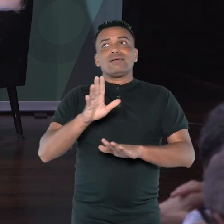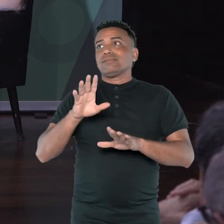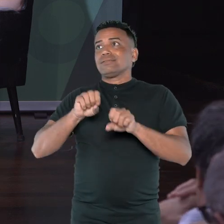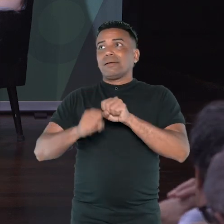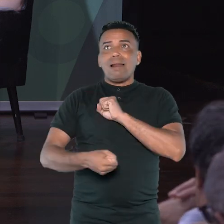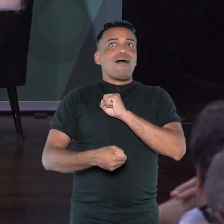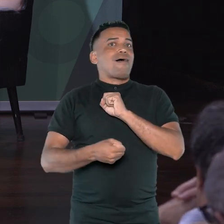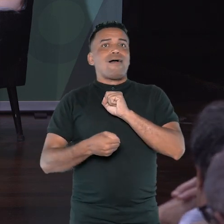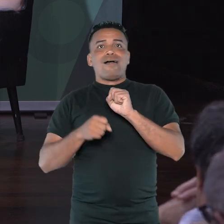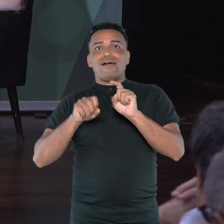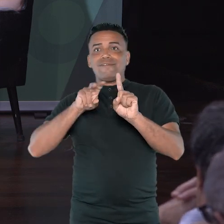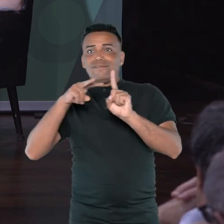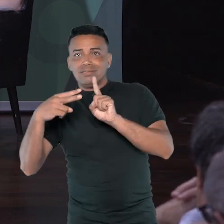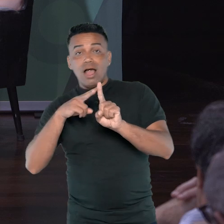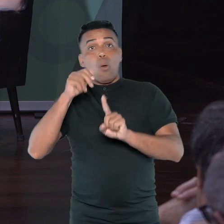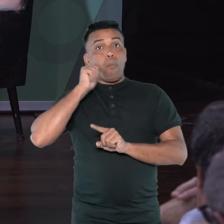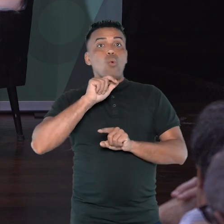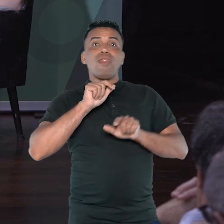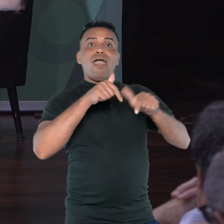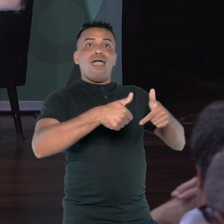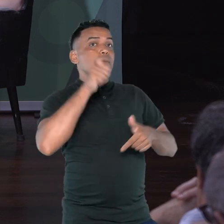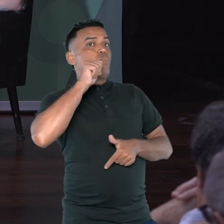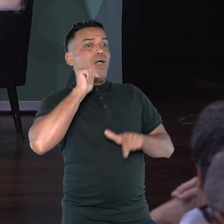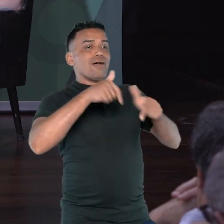suposto vetor em que as mulheres são as agentes de um